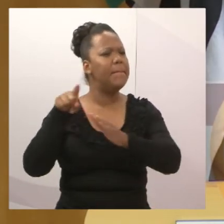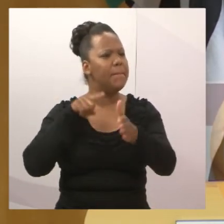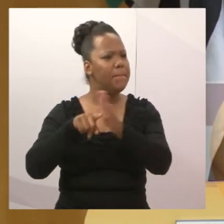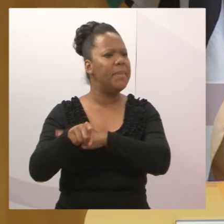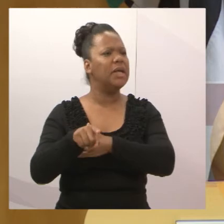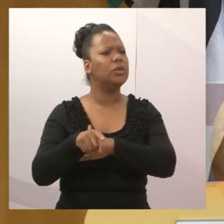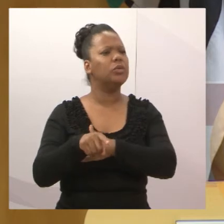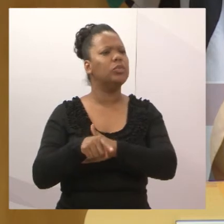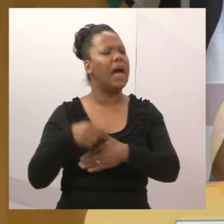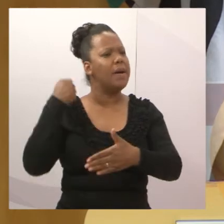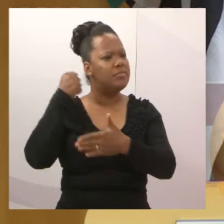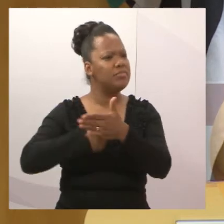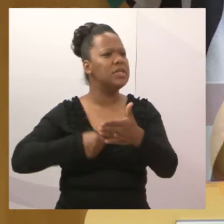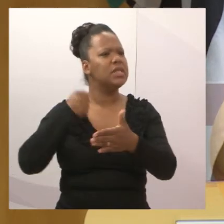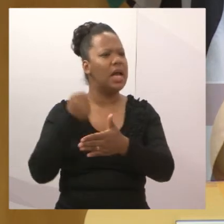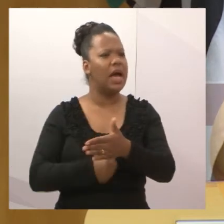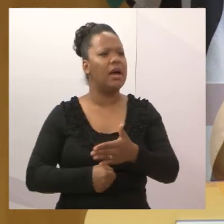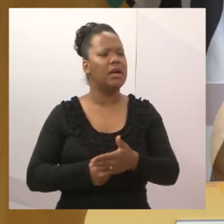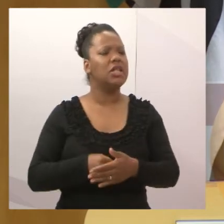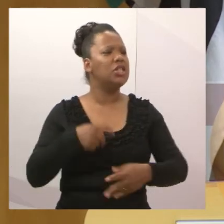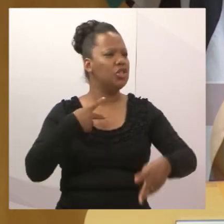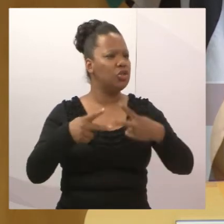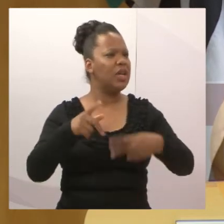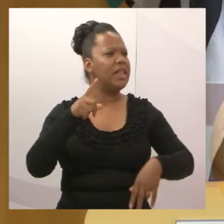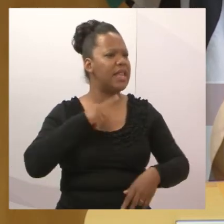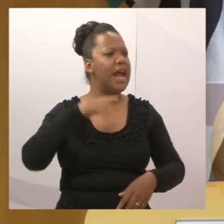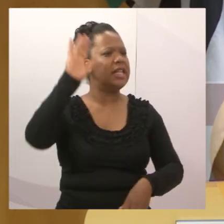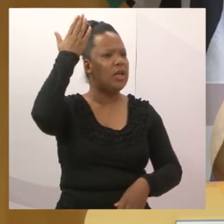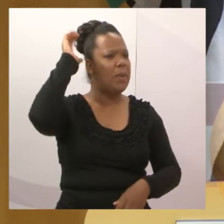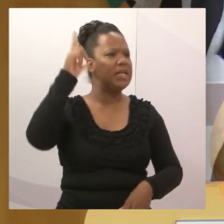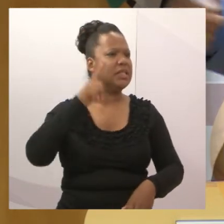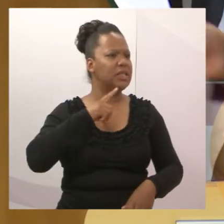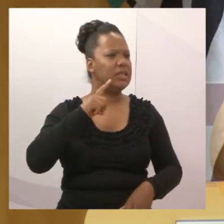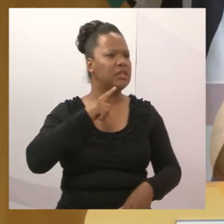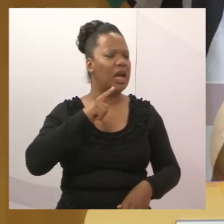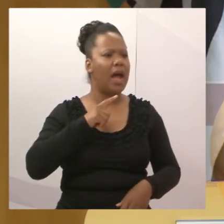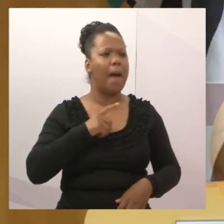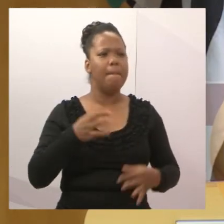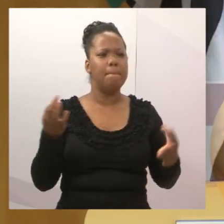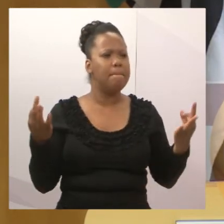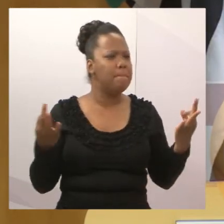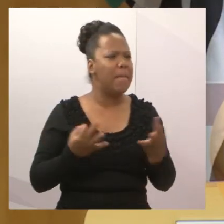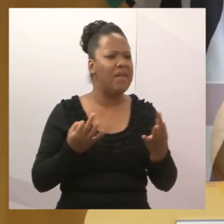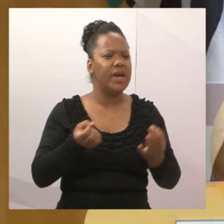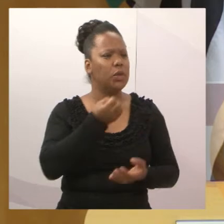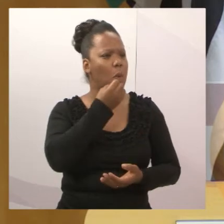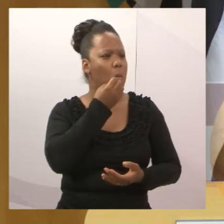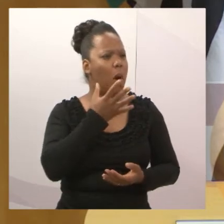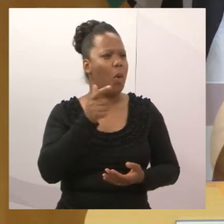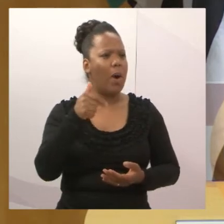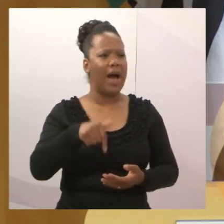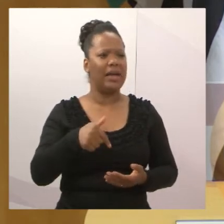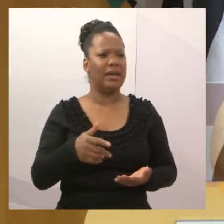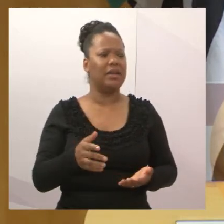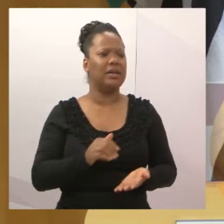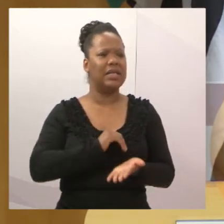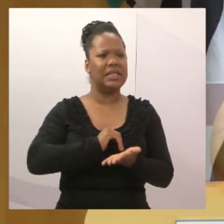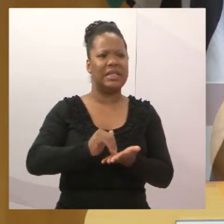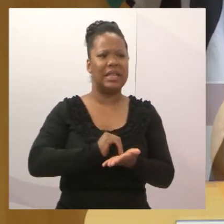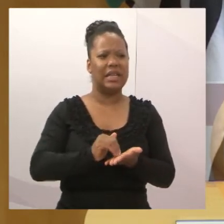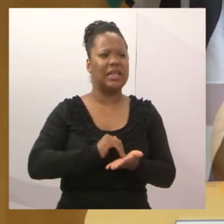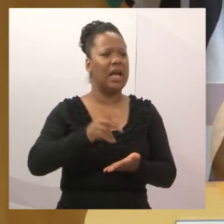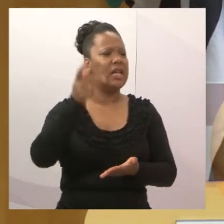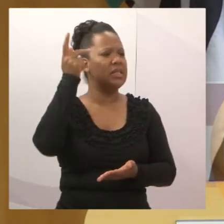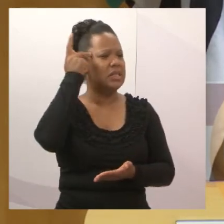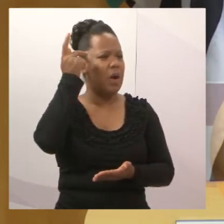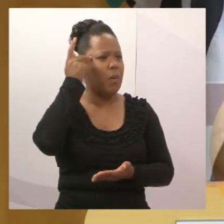vamos continuar cobrando, porque São José tem, Taubaté tem, de excelente qualidade, e a gente vê hoje, né, uma secretaria aqui em São Paulo,